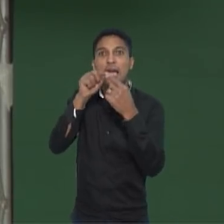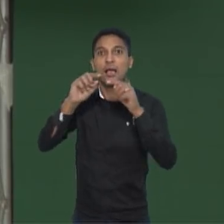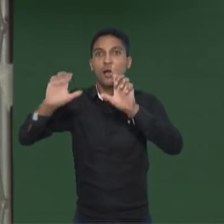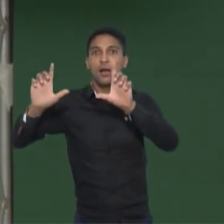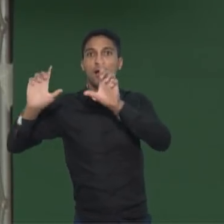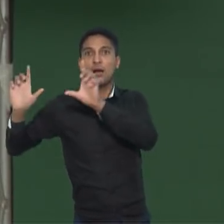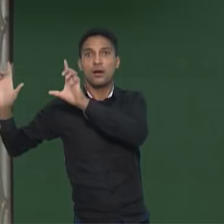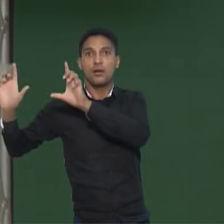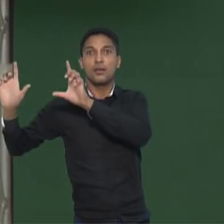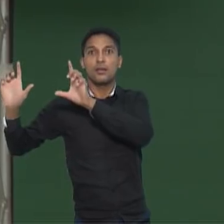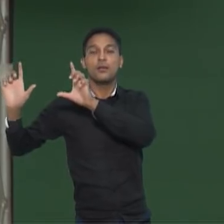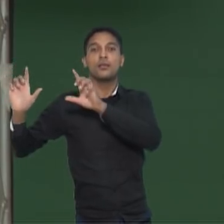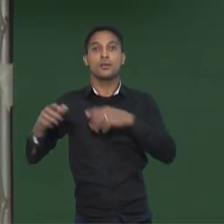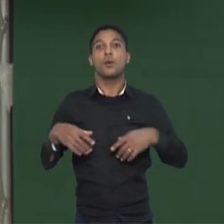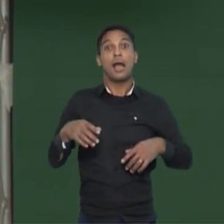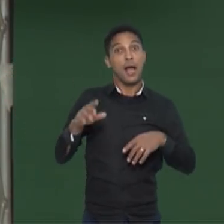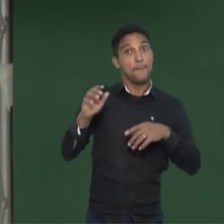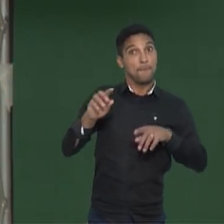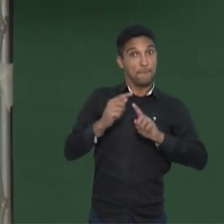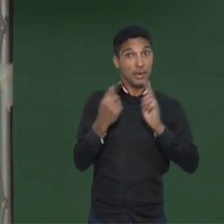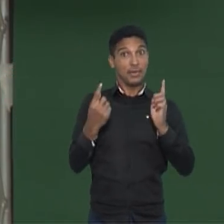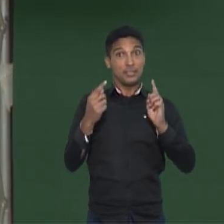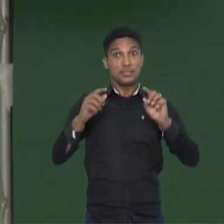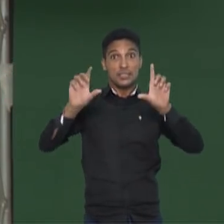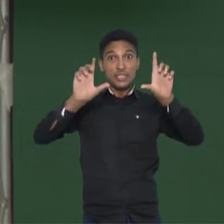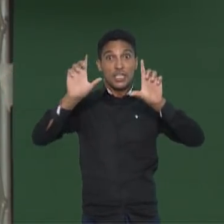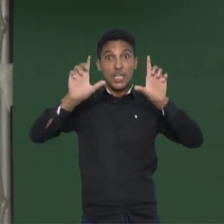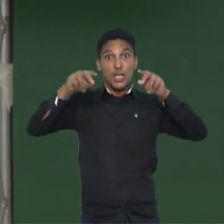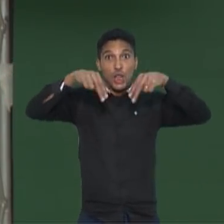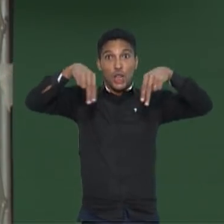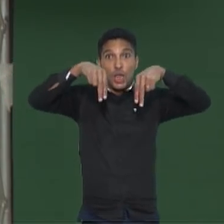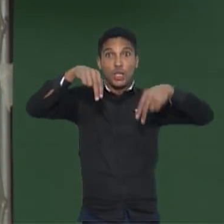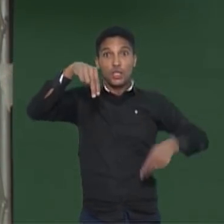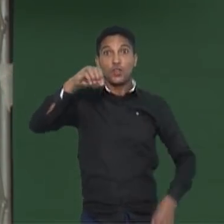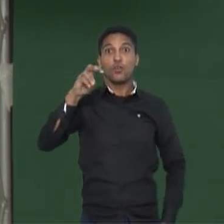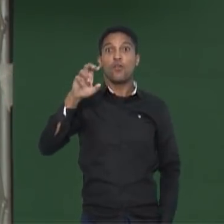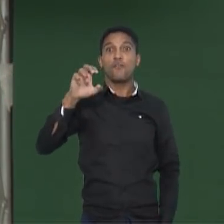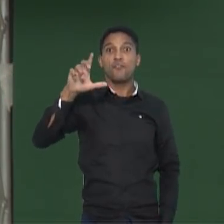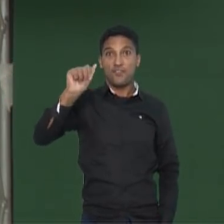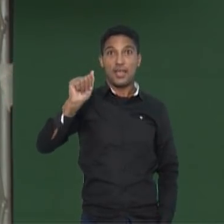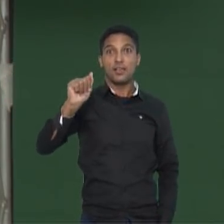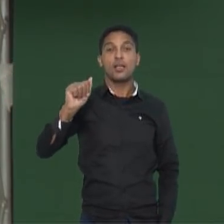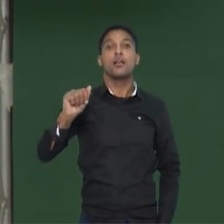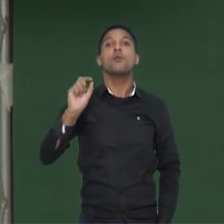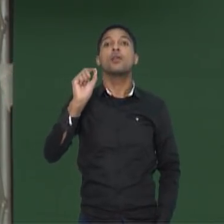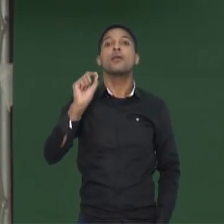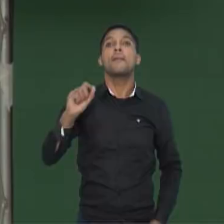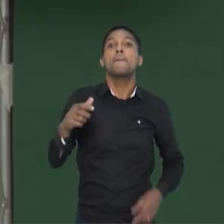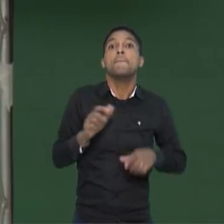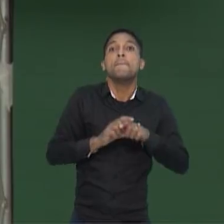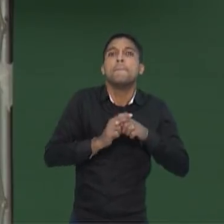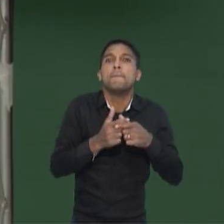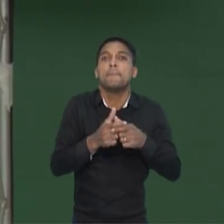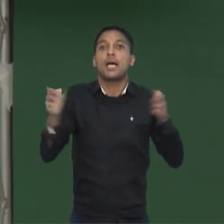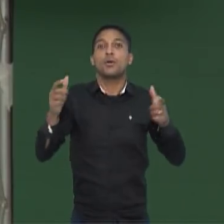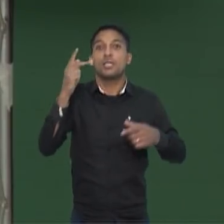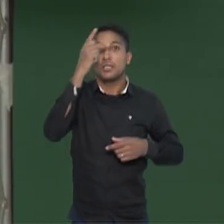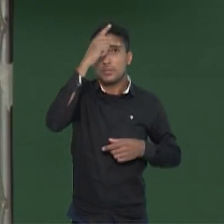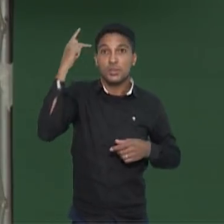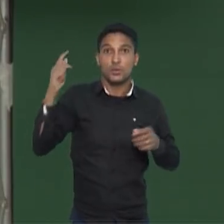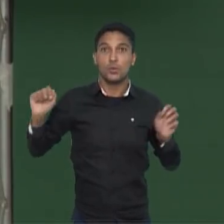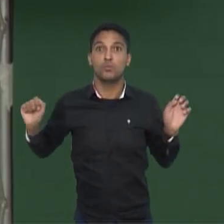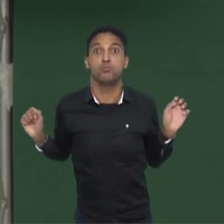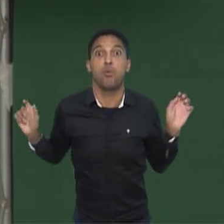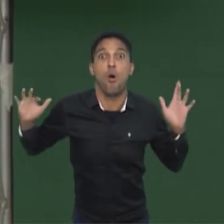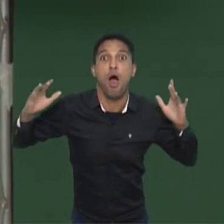sido feitas na maior parte do tempo, elas tentam atingir a maior parte do público. Já as séries, elas são direcionadas para cada